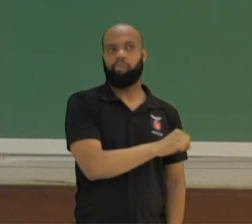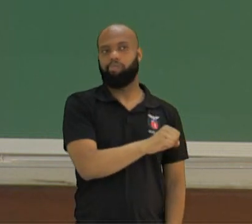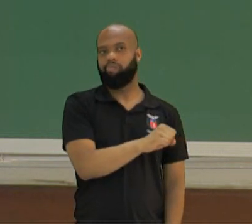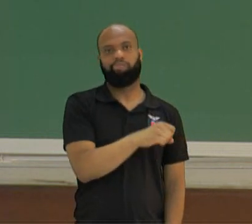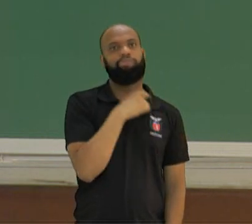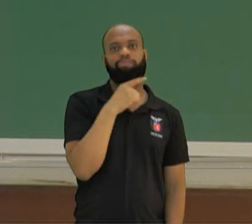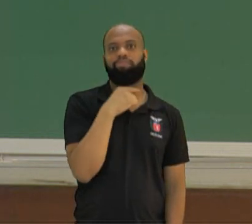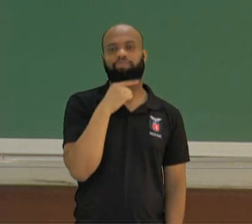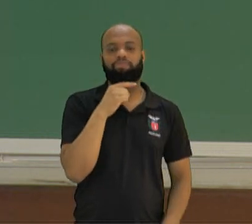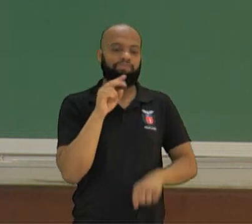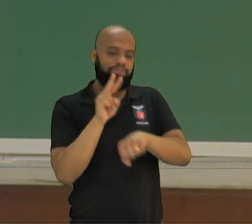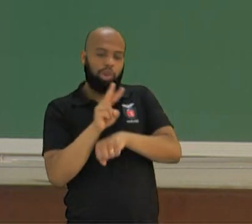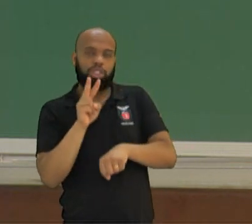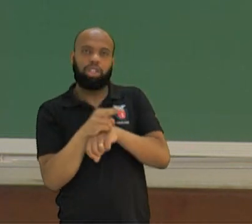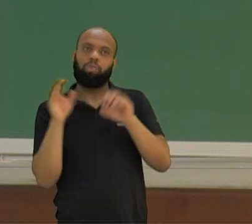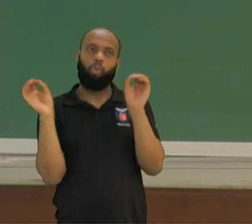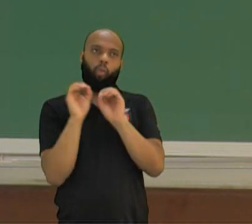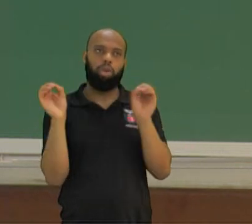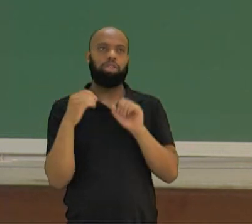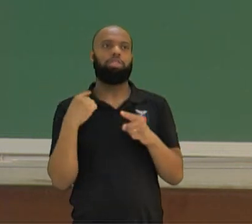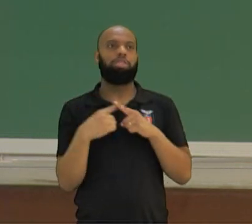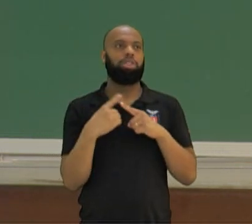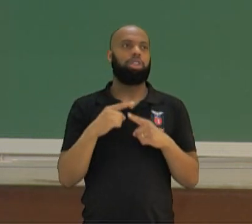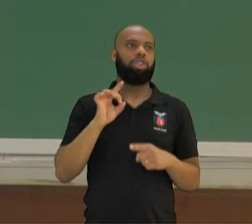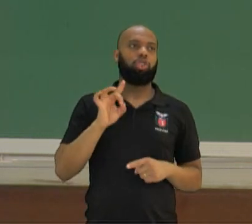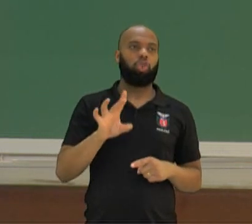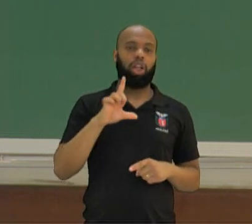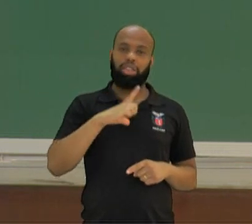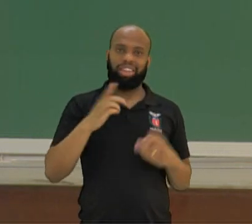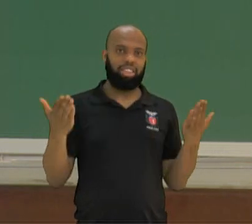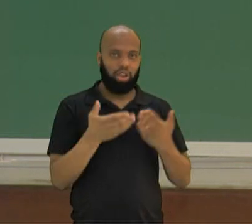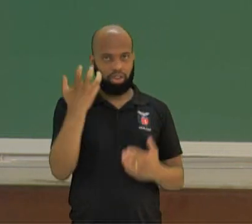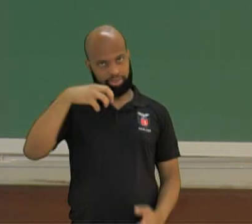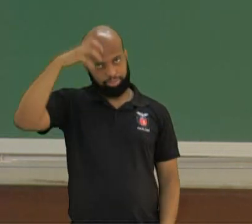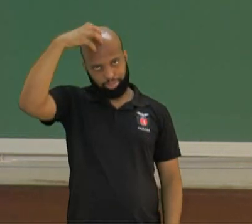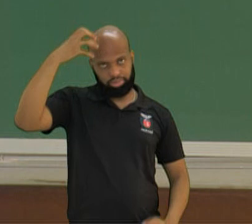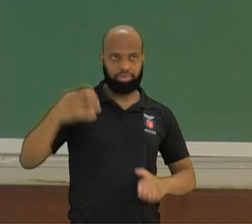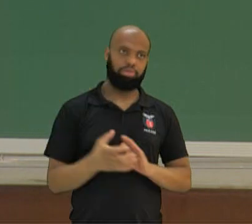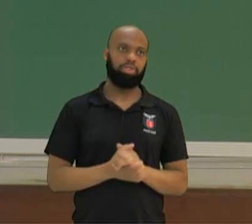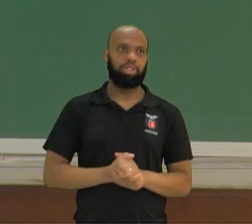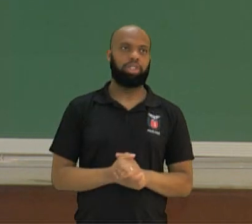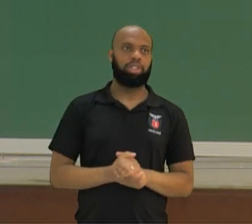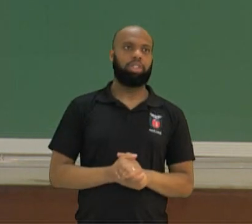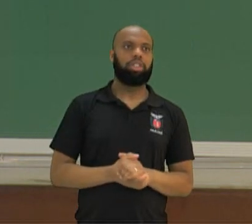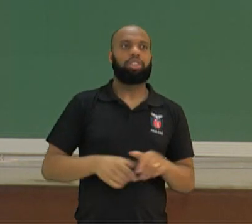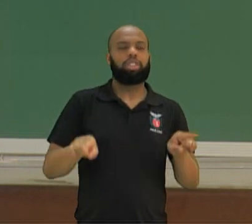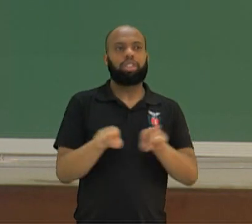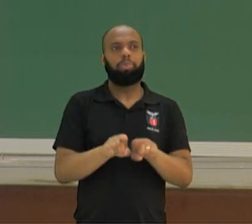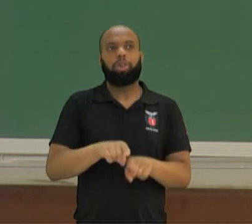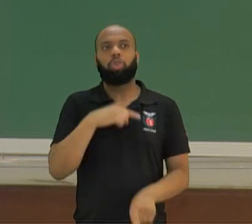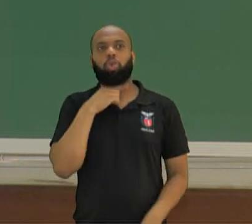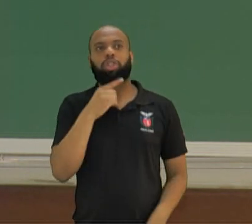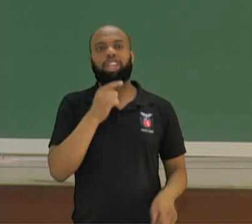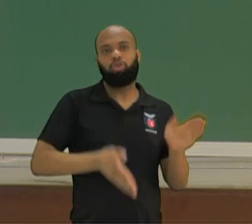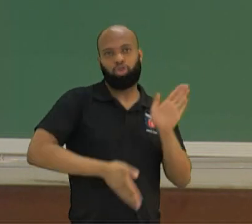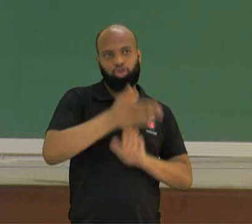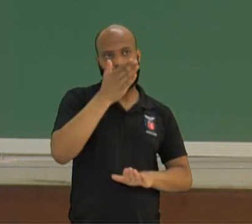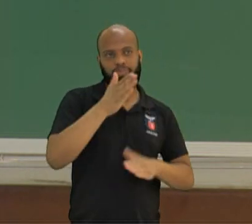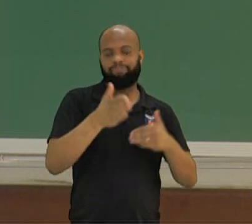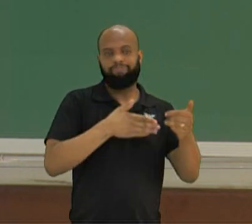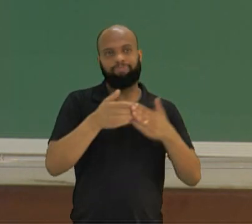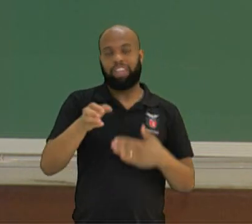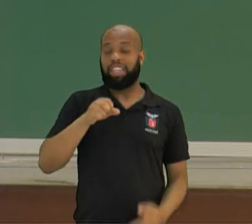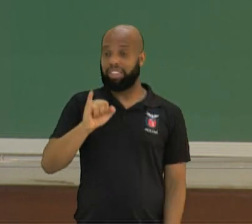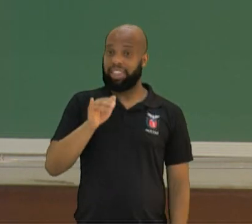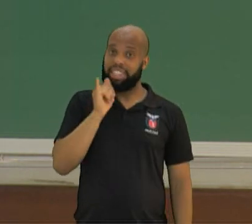colocar nenhuma peça ali na frente para proteger, porque só restou o rei. E nós não conseguimos fugir, porque qualquer casa que a